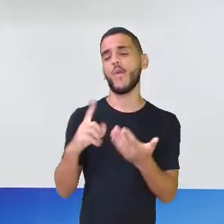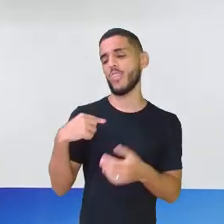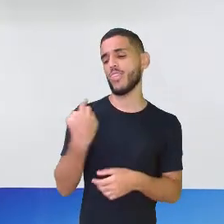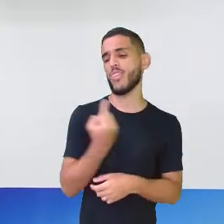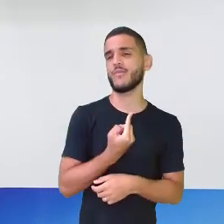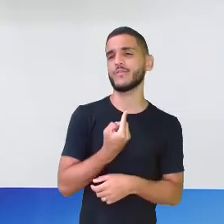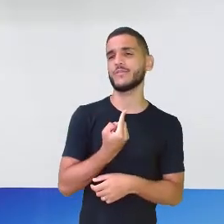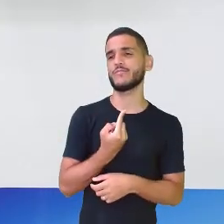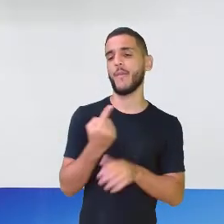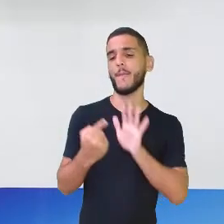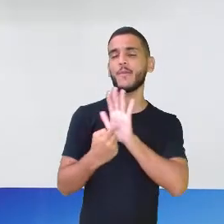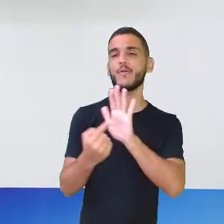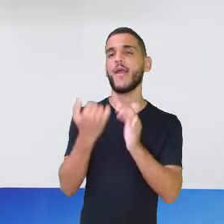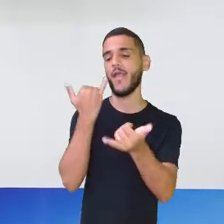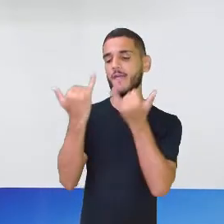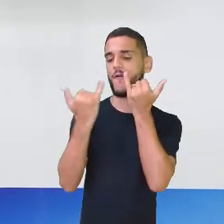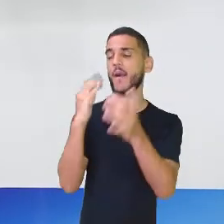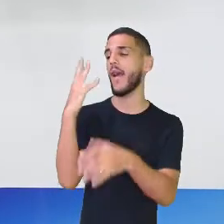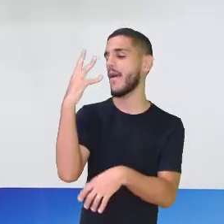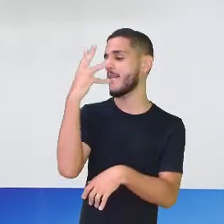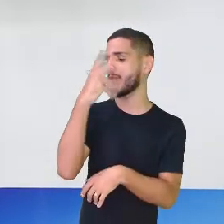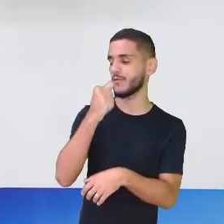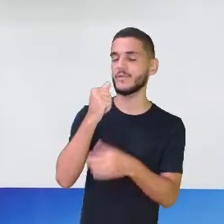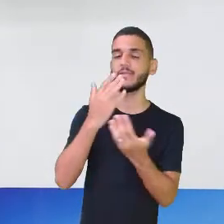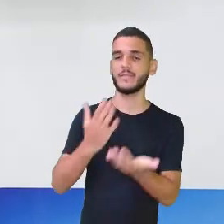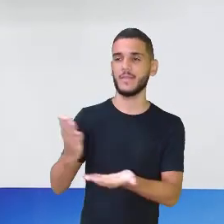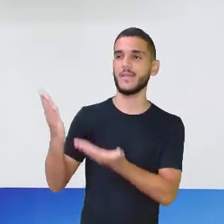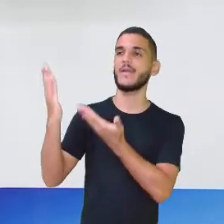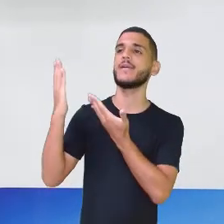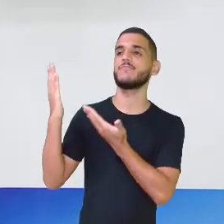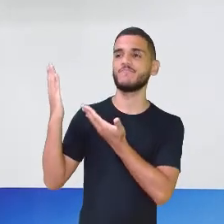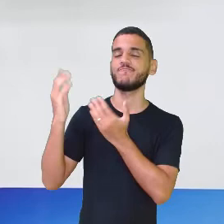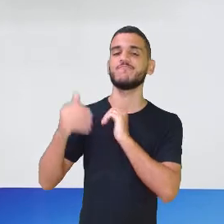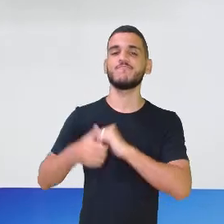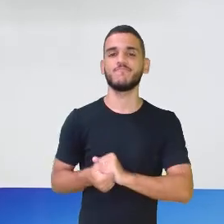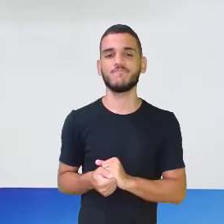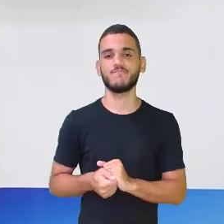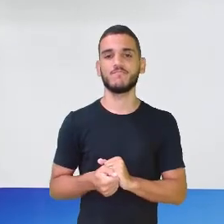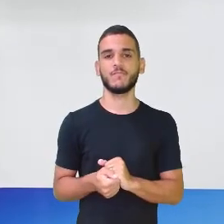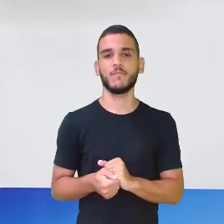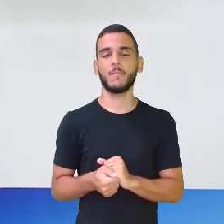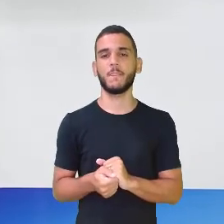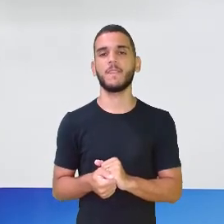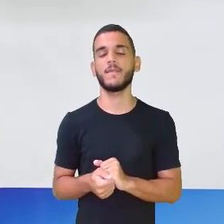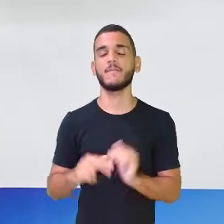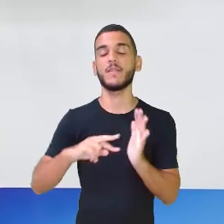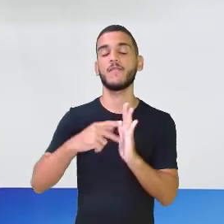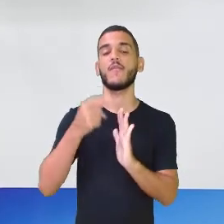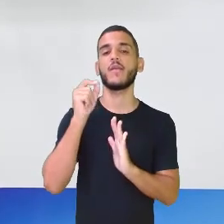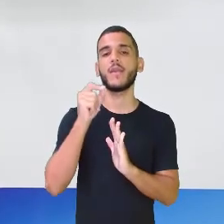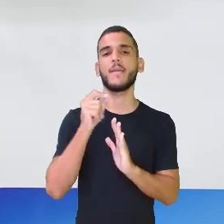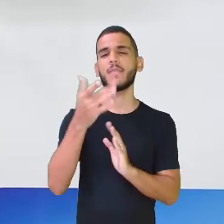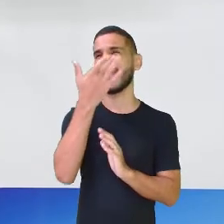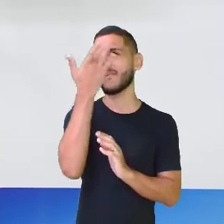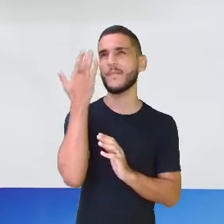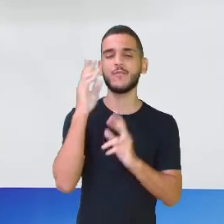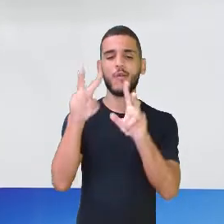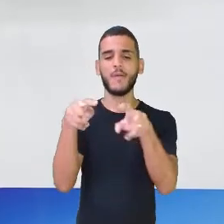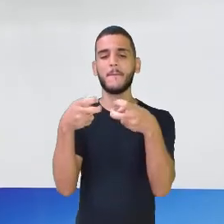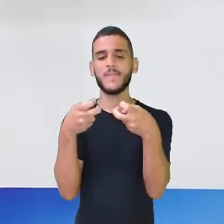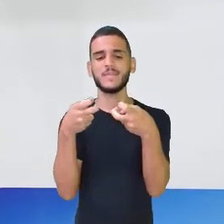essa informação aqui muito bonita, embora para quem observe a paisagem, ele está falando o quê? Quem está observando a